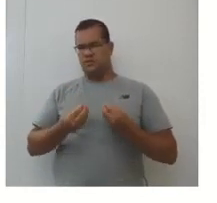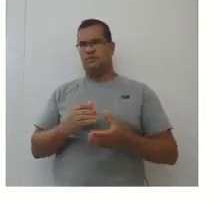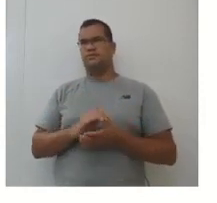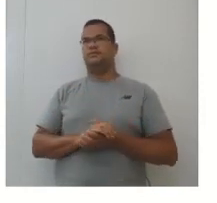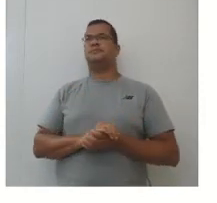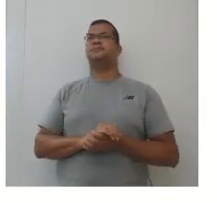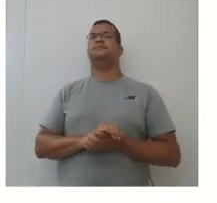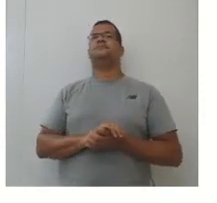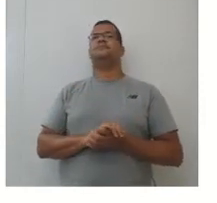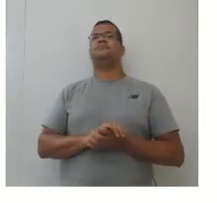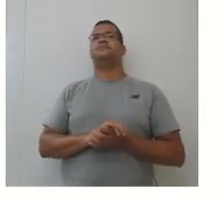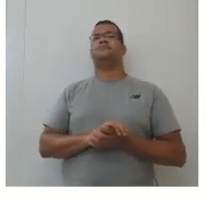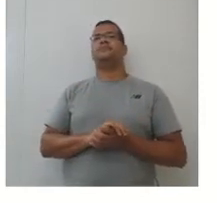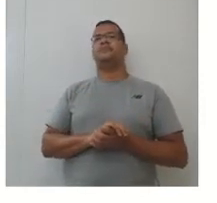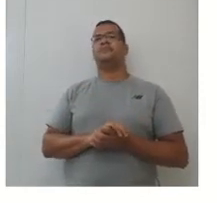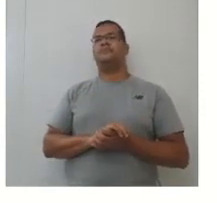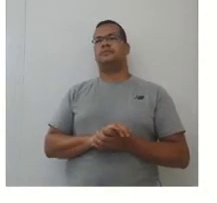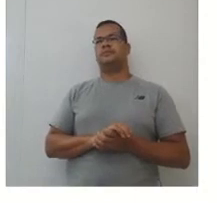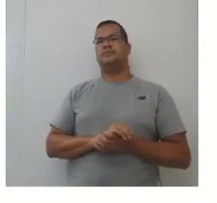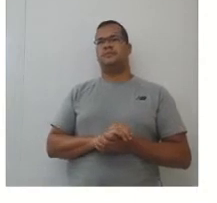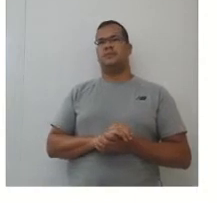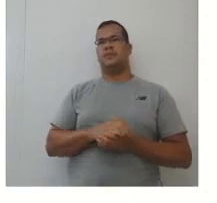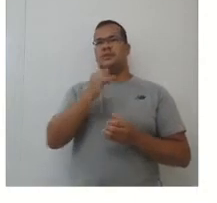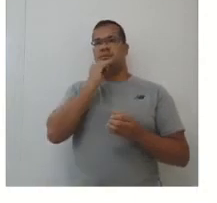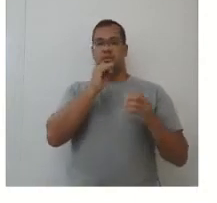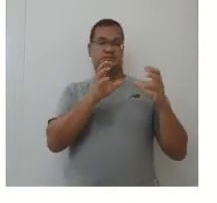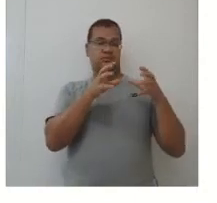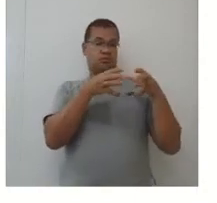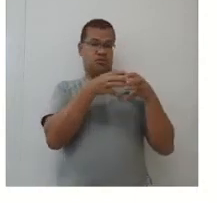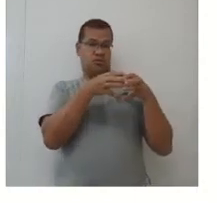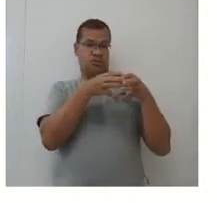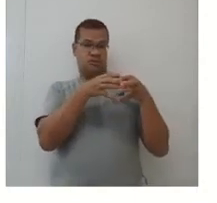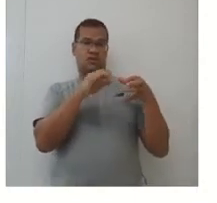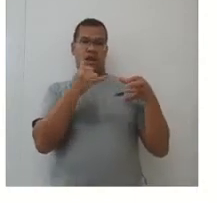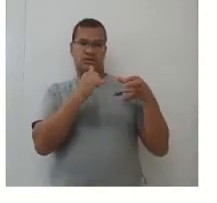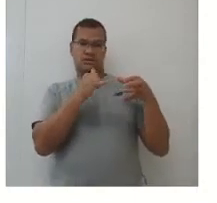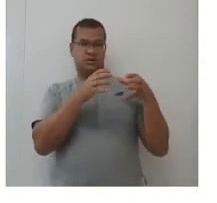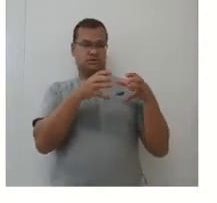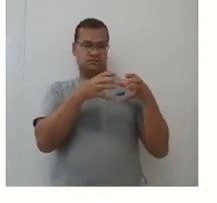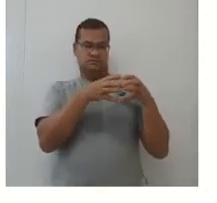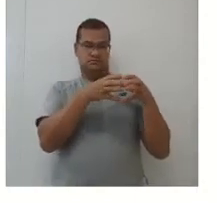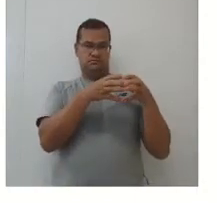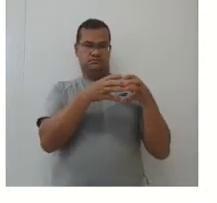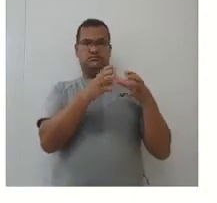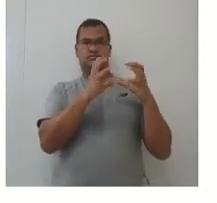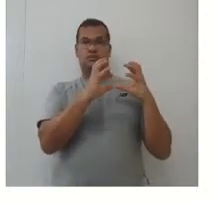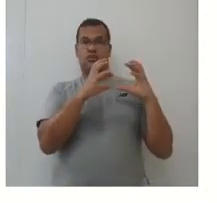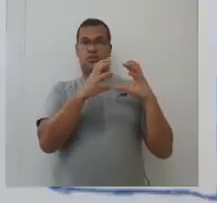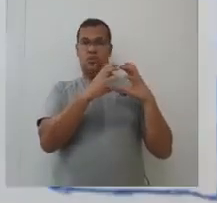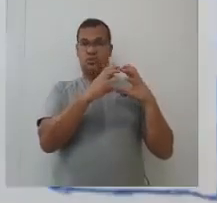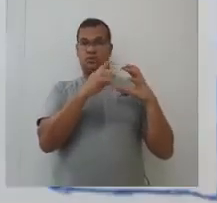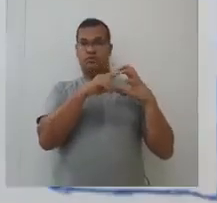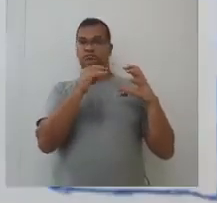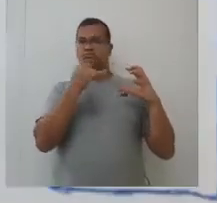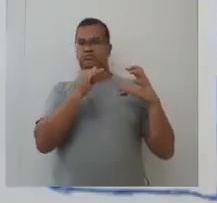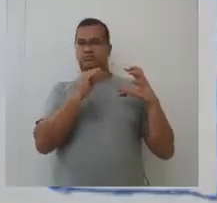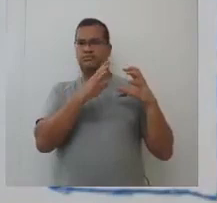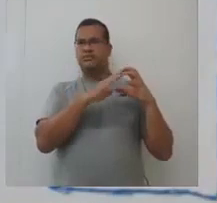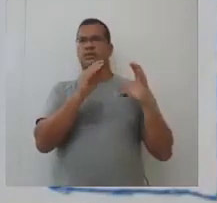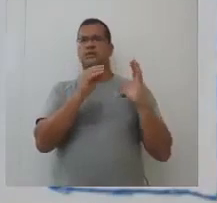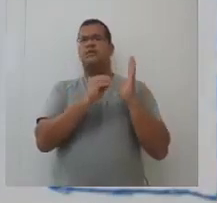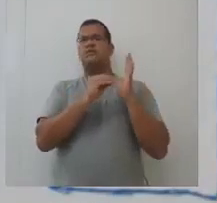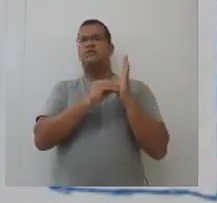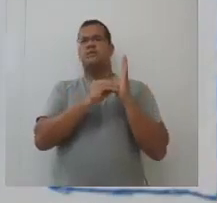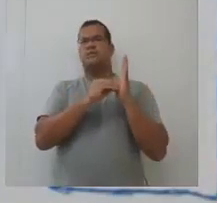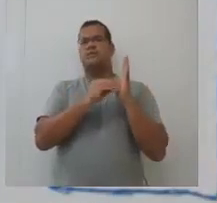que o campo, aqui tem um corpo eletrizado. Imagina que esse corpo está eletrizado com falta de